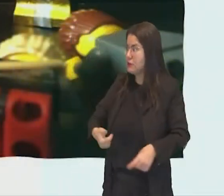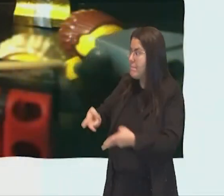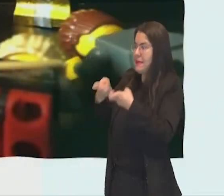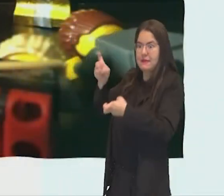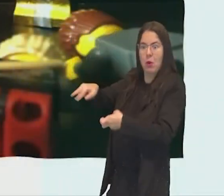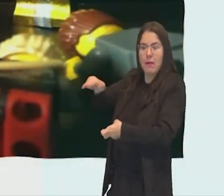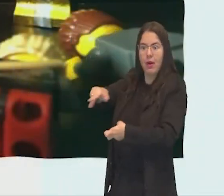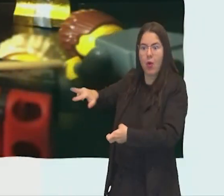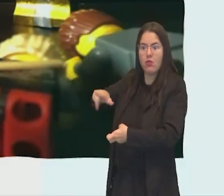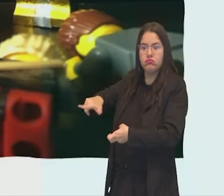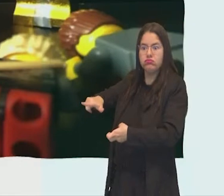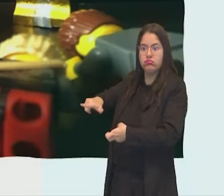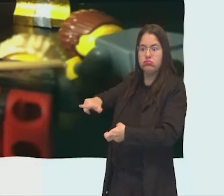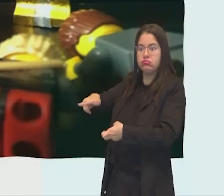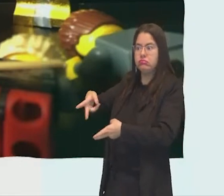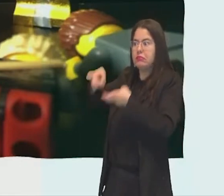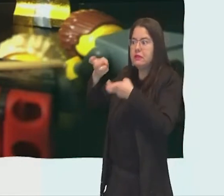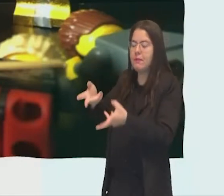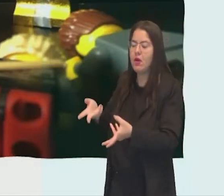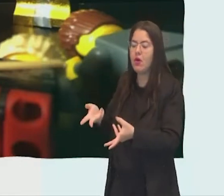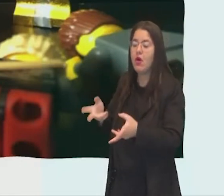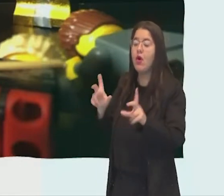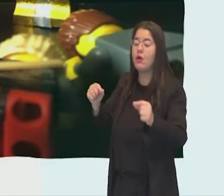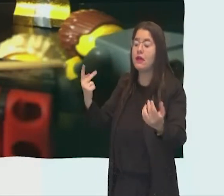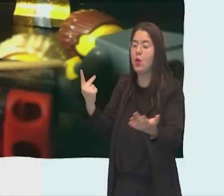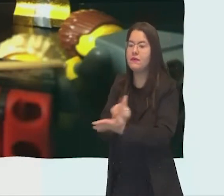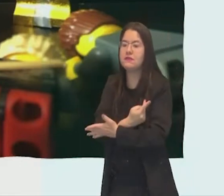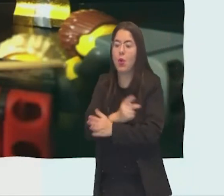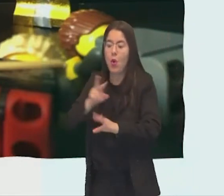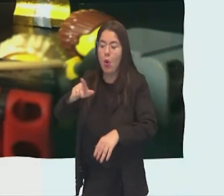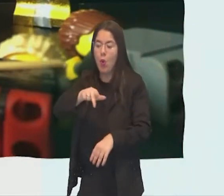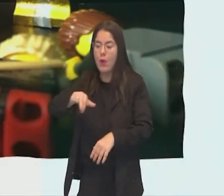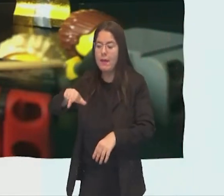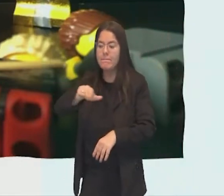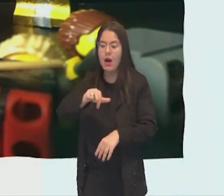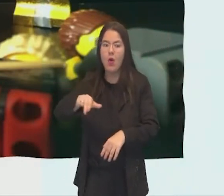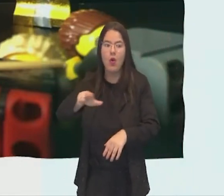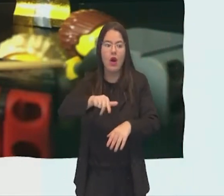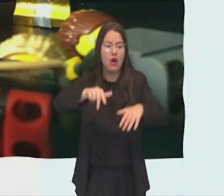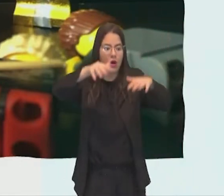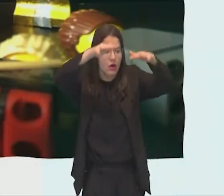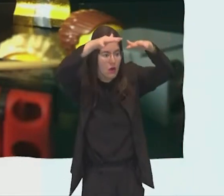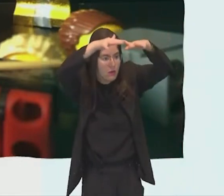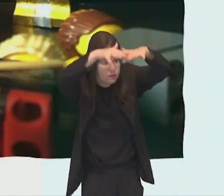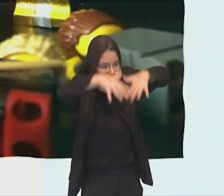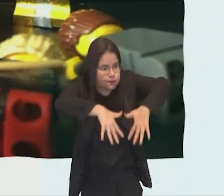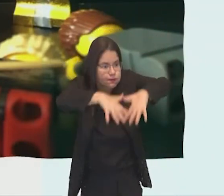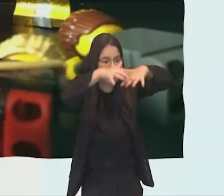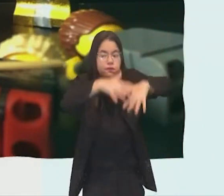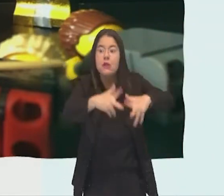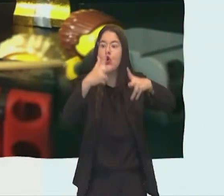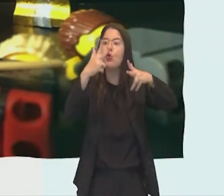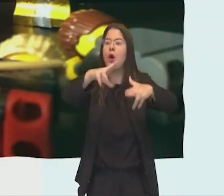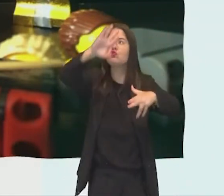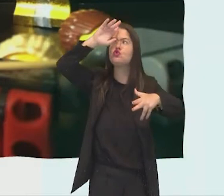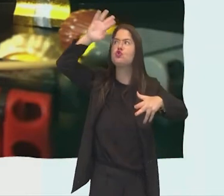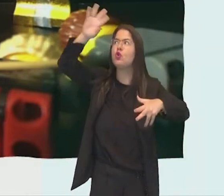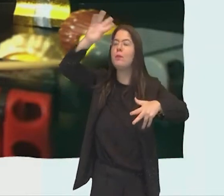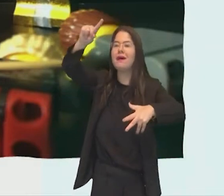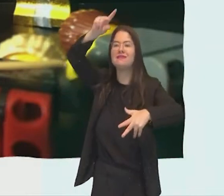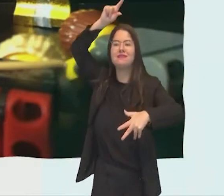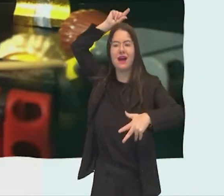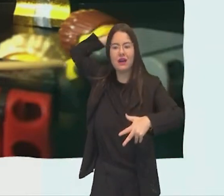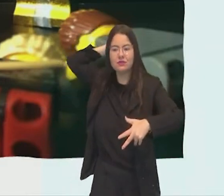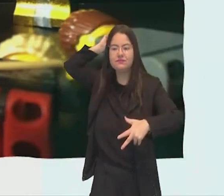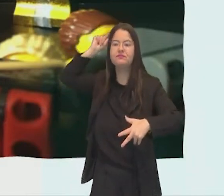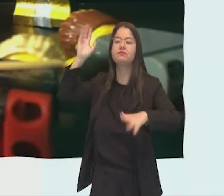aconteceu naquele momento. Eles se curvaram da mesma forma que ele tinha sonhado lá no passado.